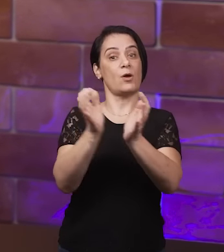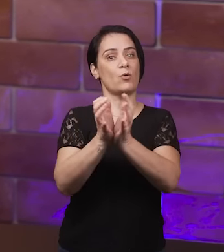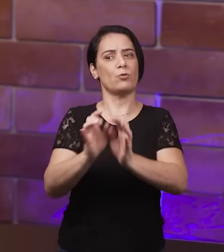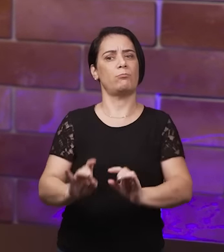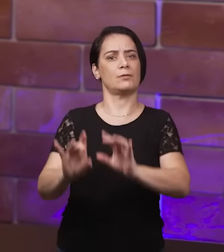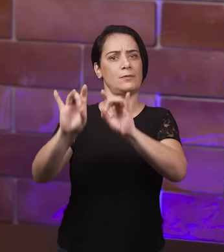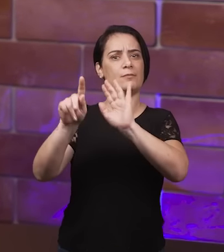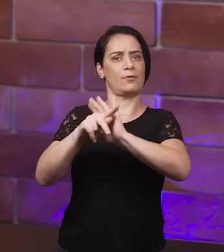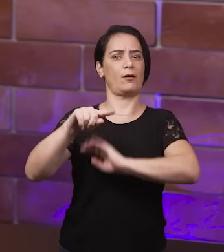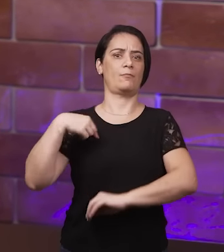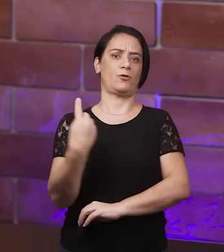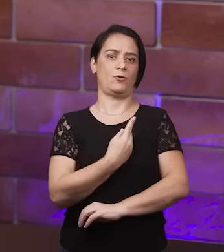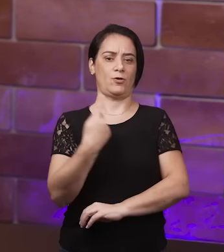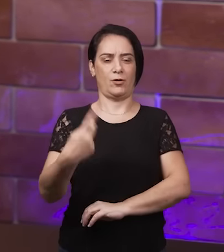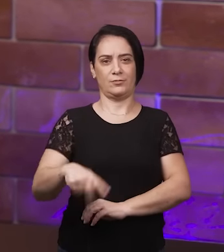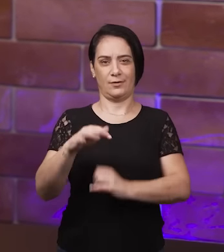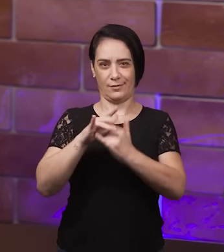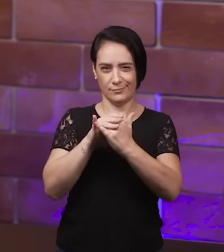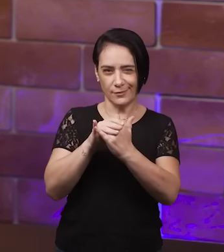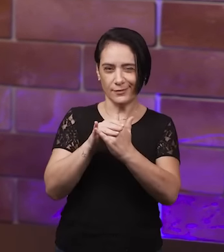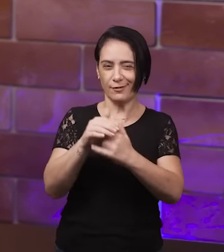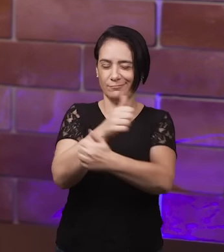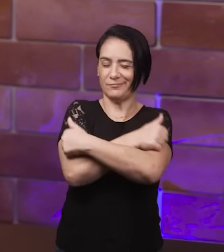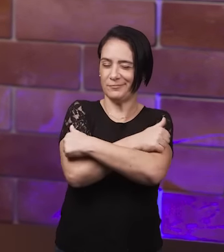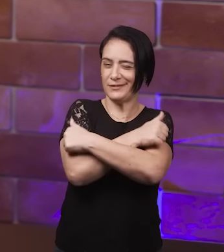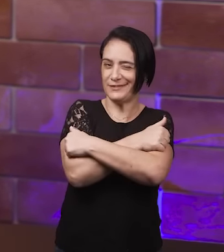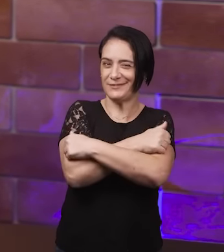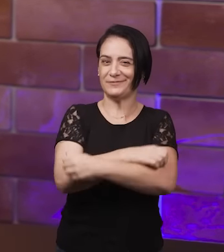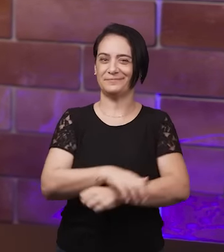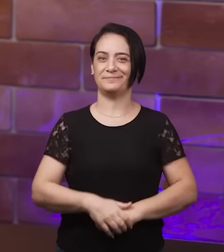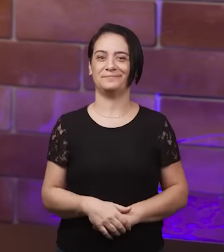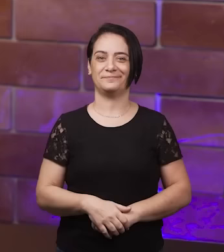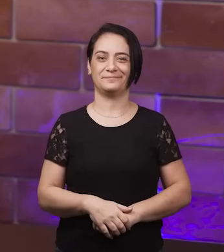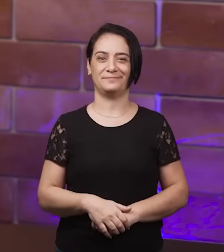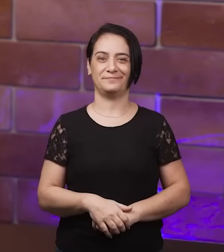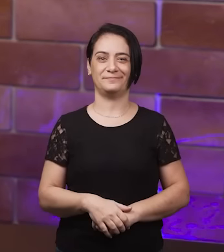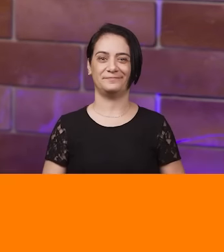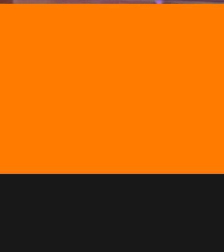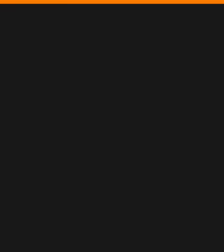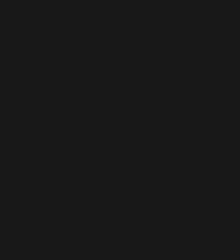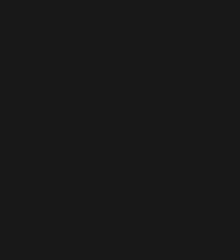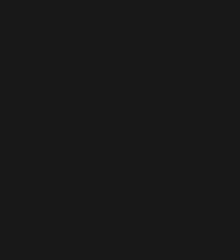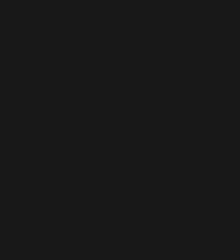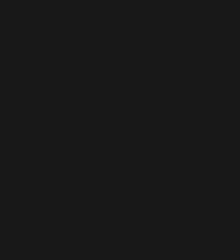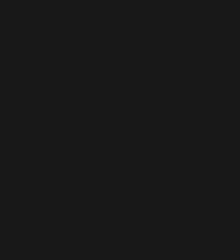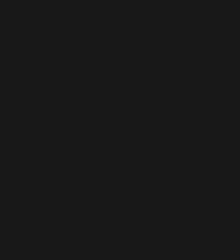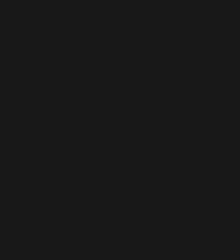Code para falar com os nossos especialistas aqui da Scan. Um abraço!